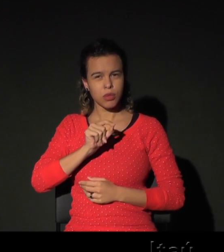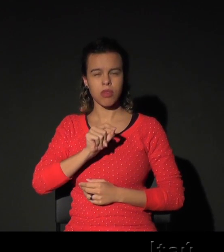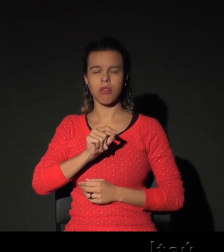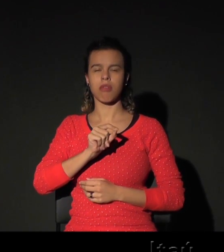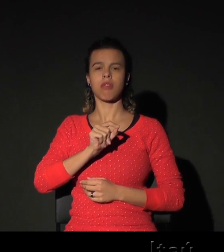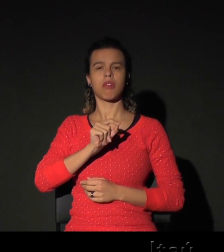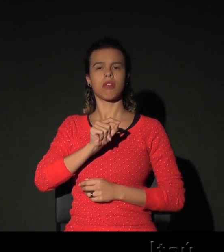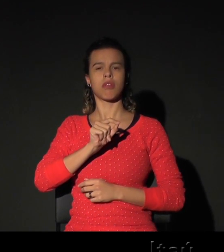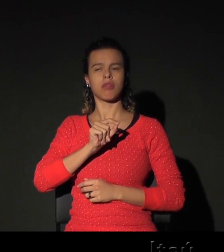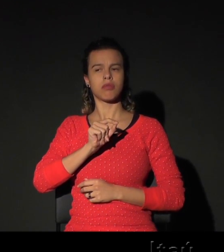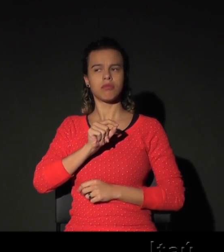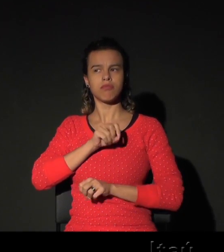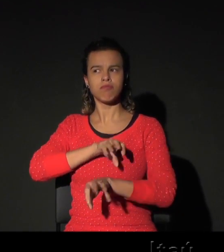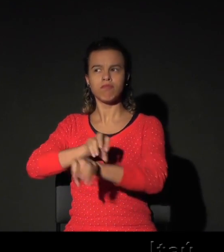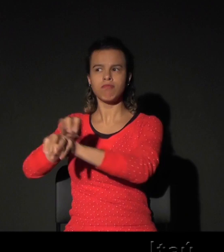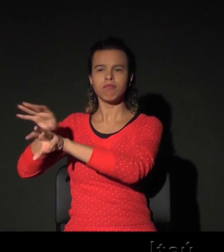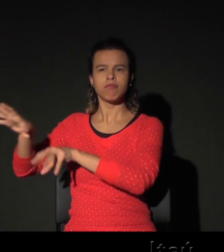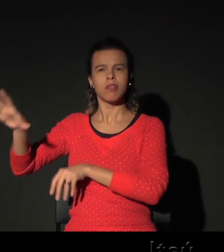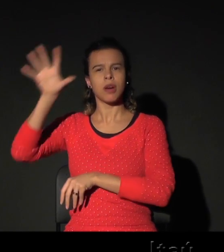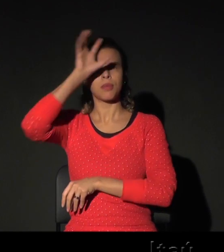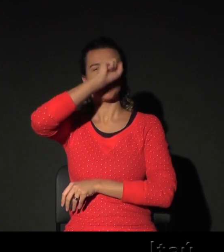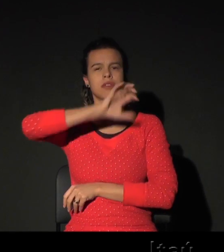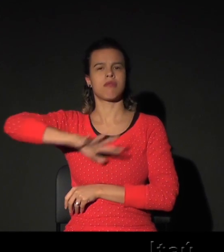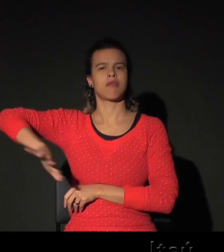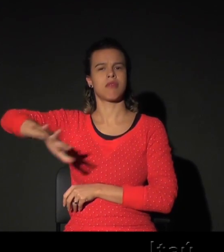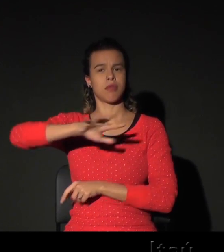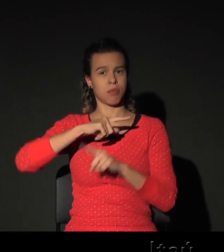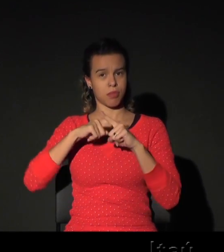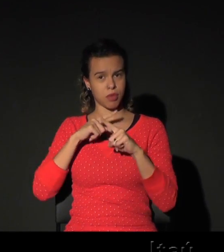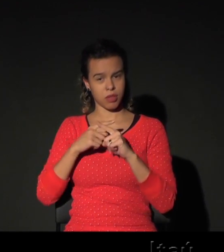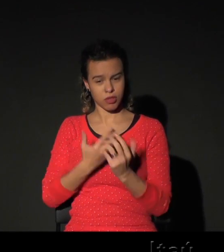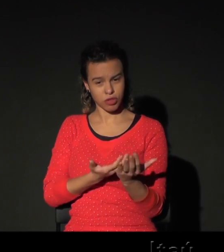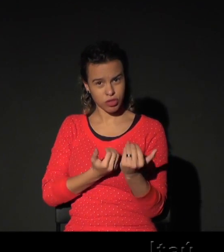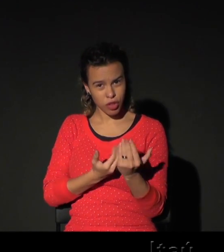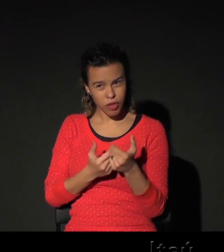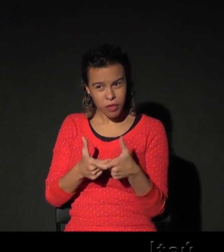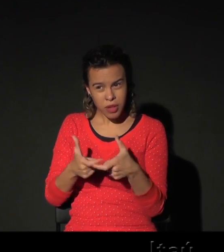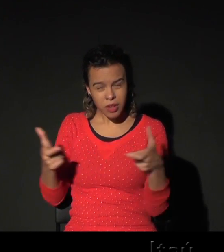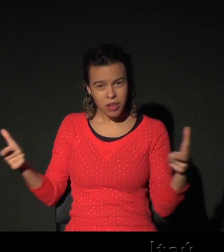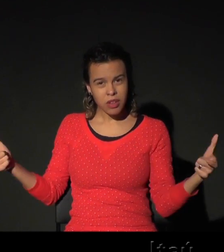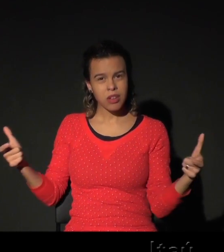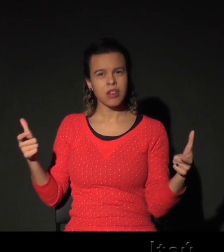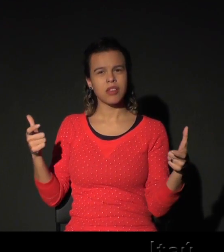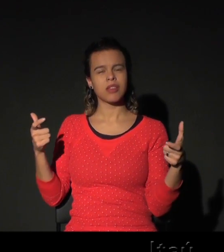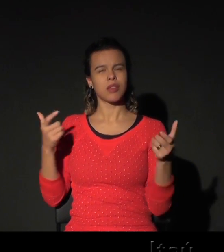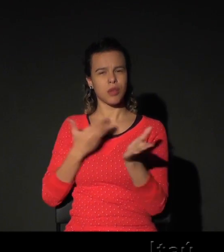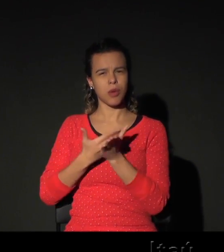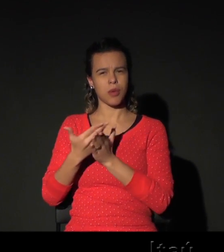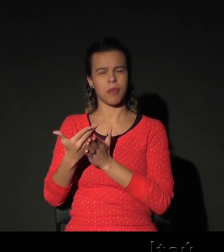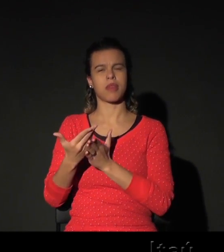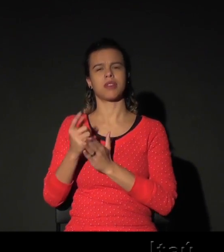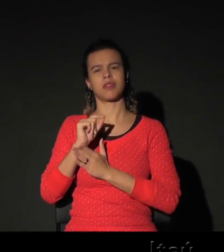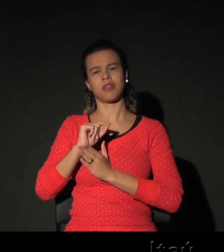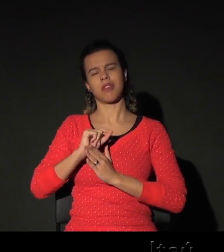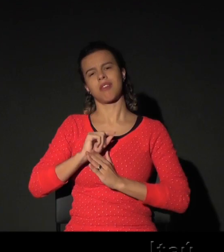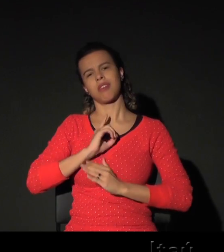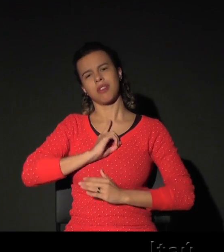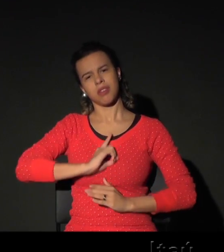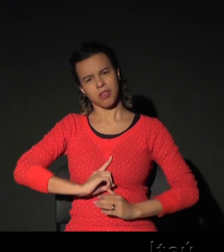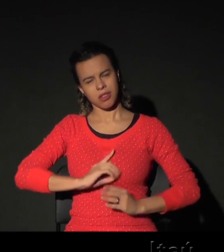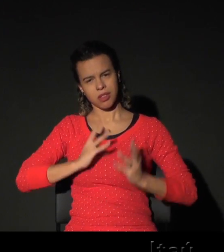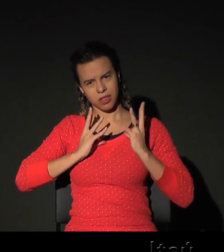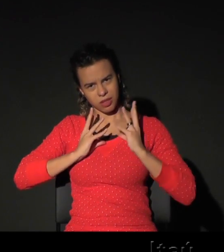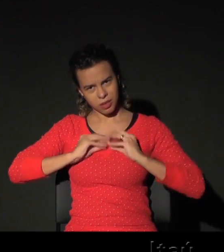aprendida porque nós temos uma gama de jovens com no processo de depressão de